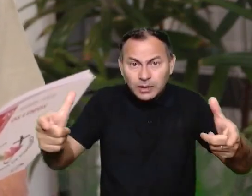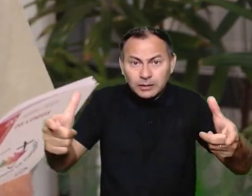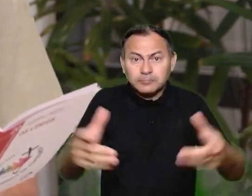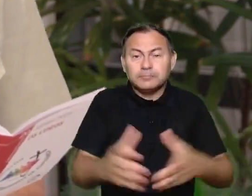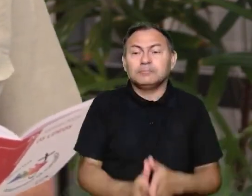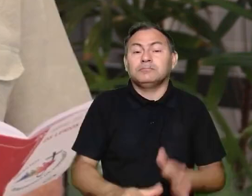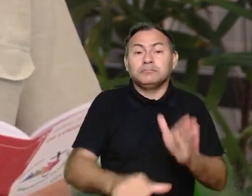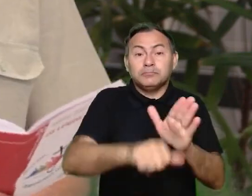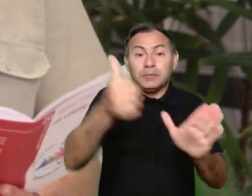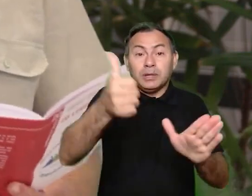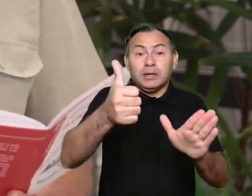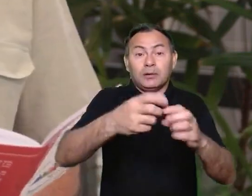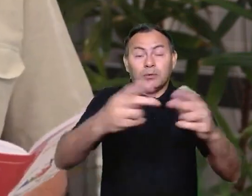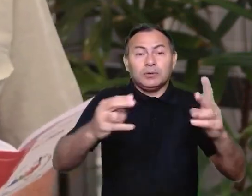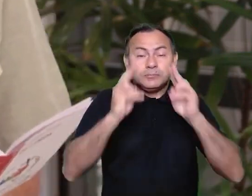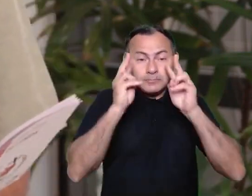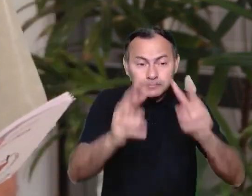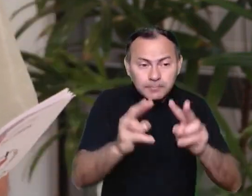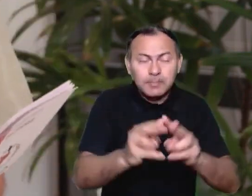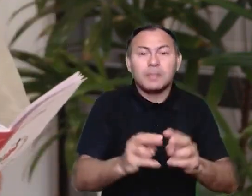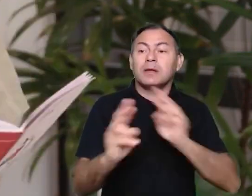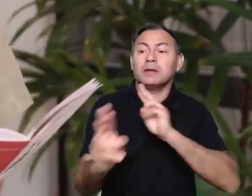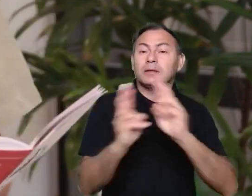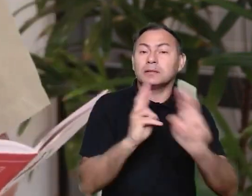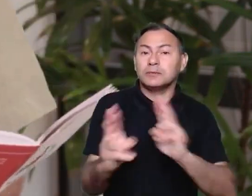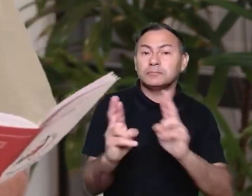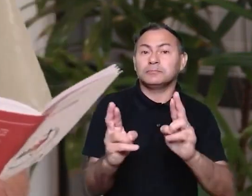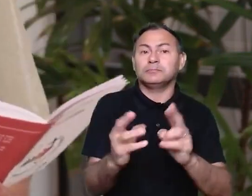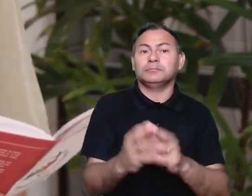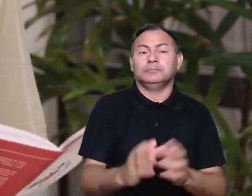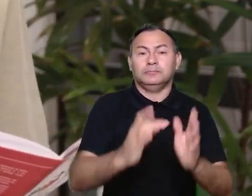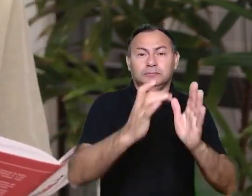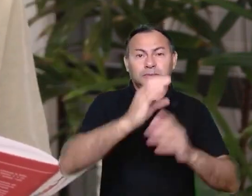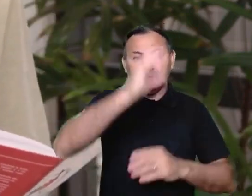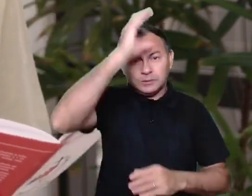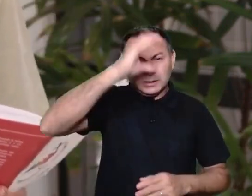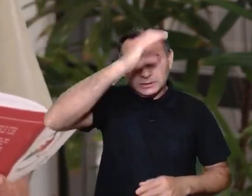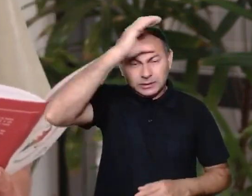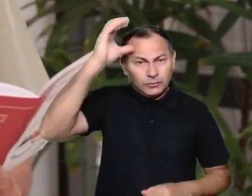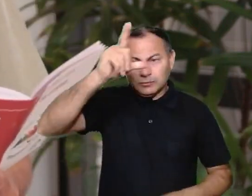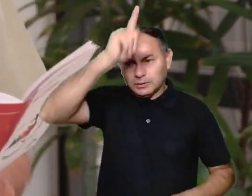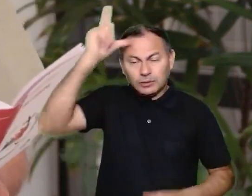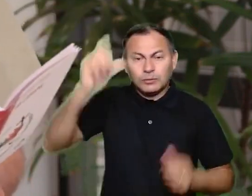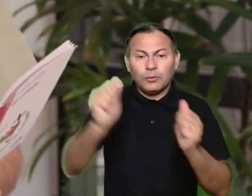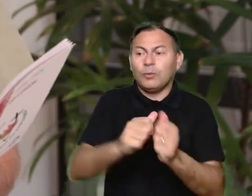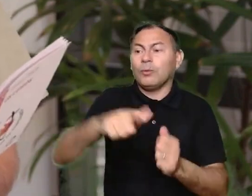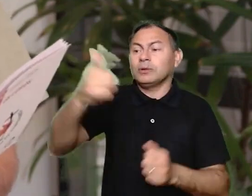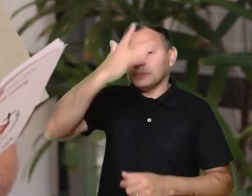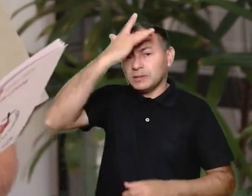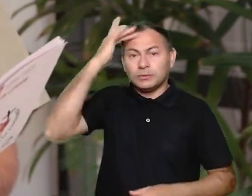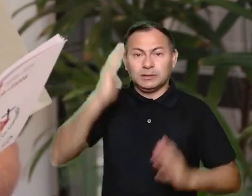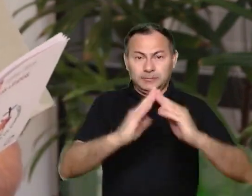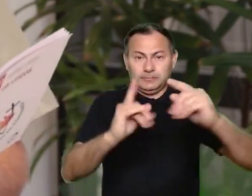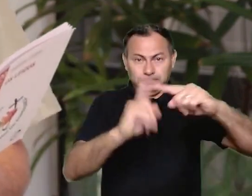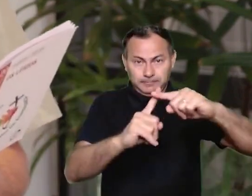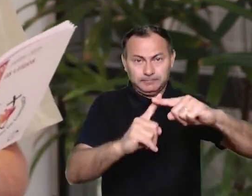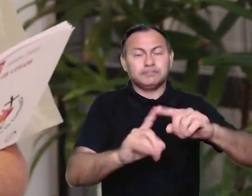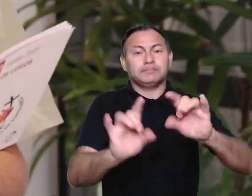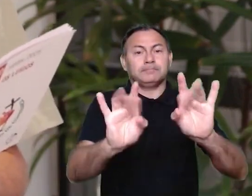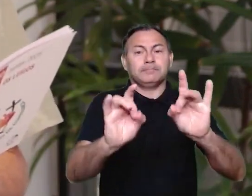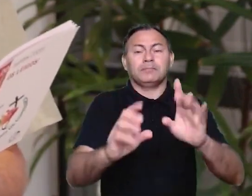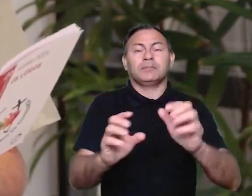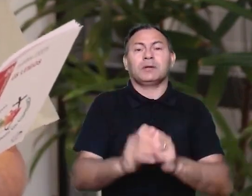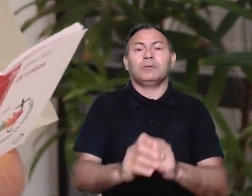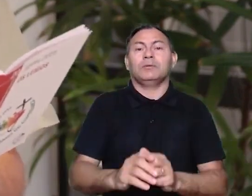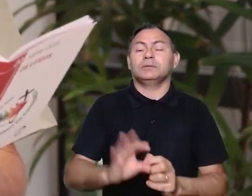membros, o primeiro ponto a se considerar é a relação do cristão leigo com os demais membros da Igreja